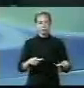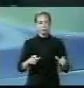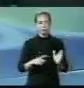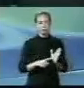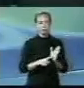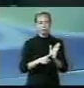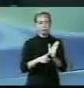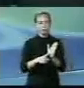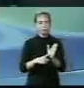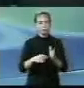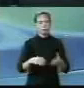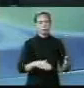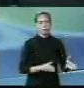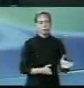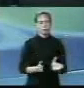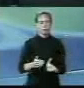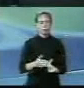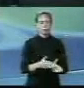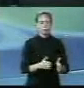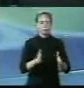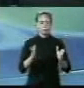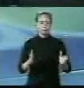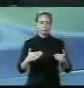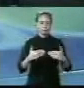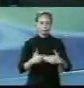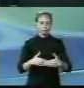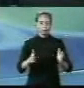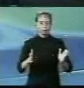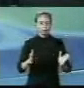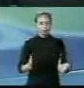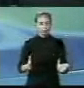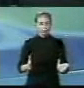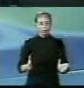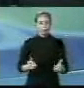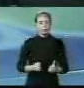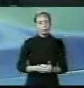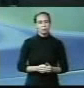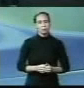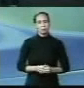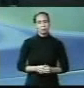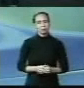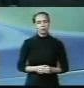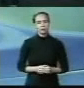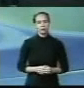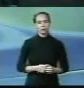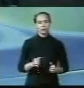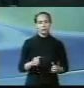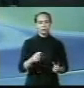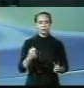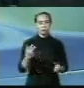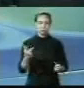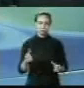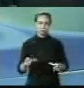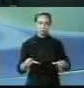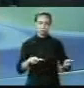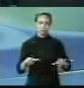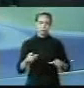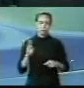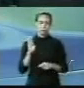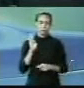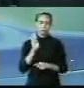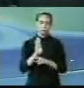para onde o pacote tem que seguir. São algumas funcionalidades do firewall, mas vale lembrar que em primeiro plano está